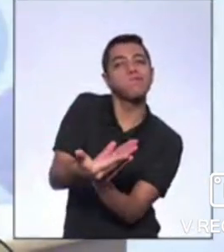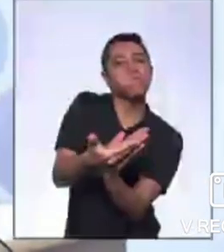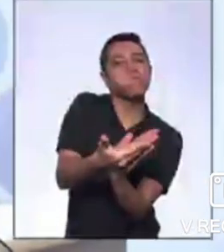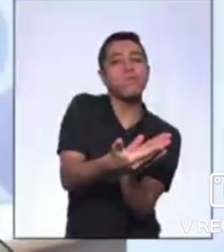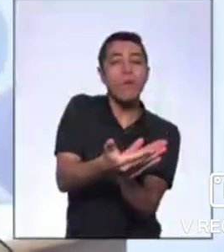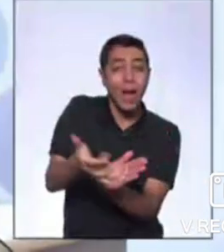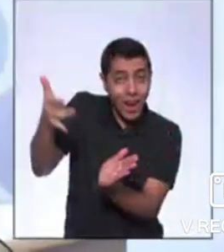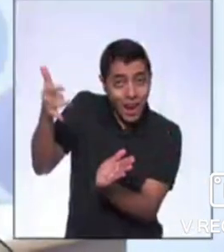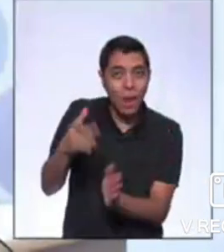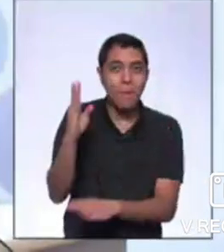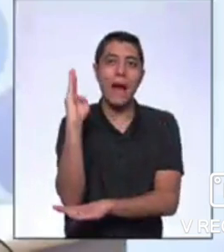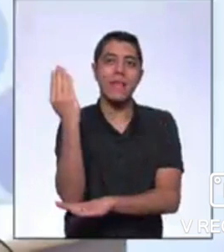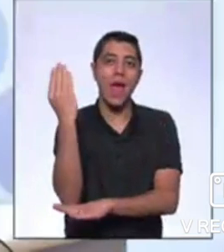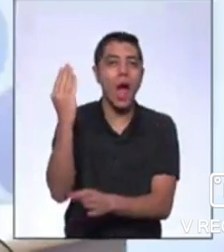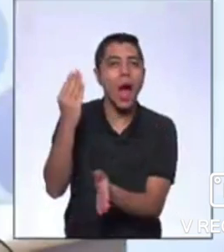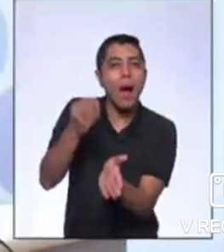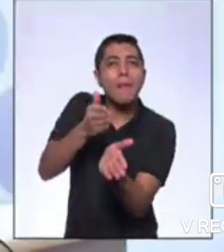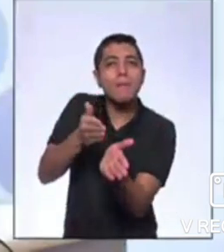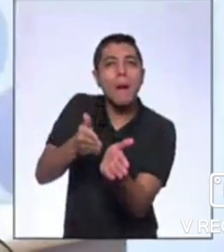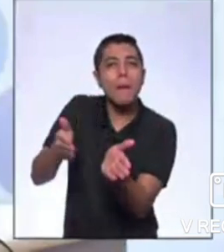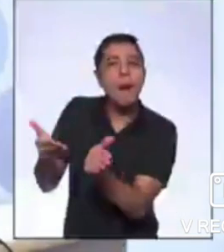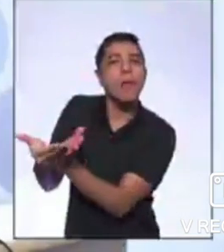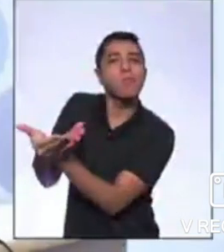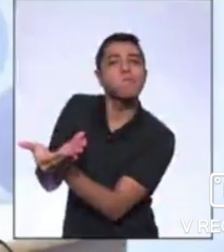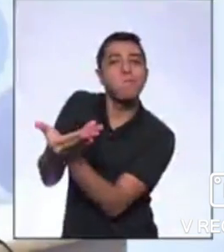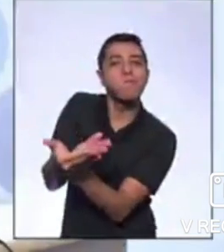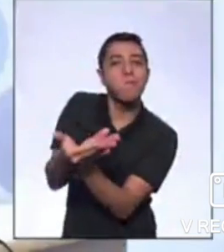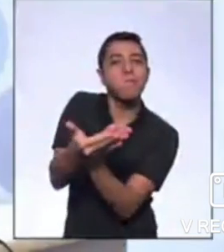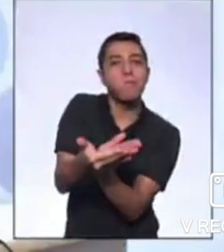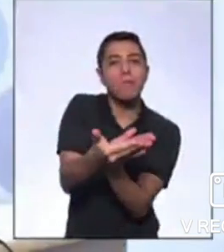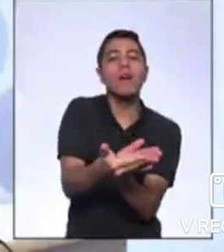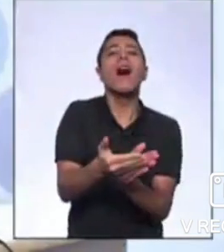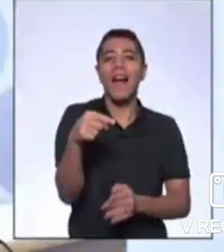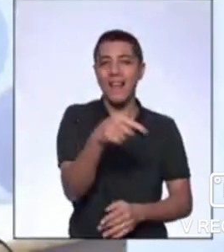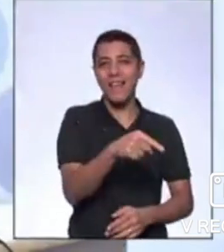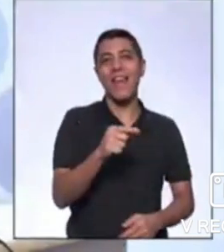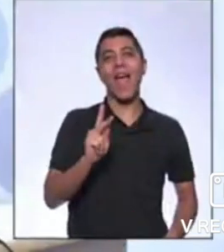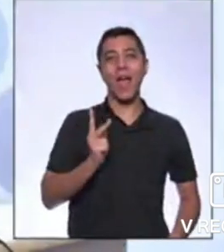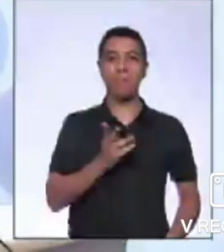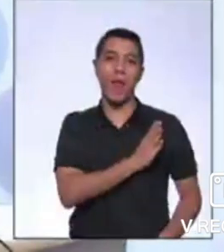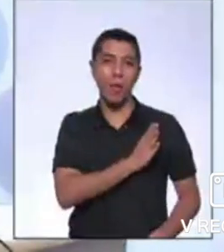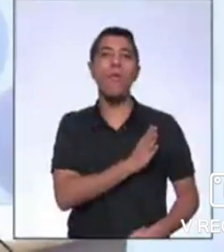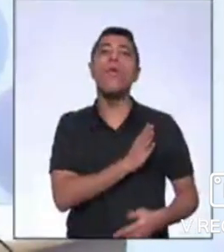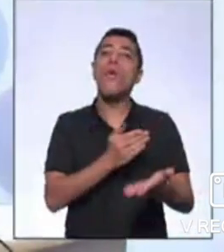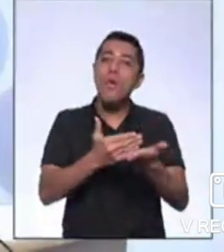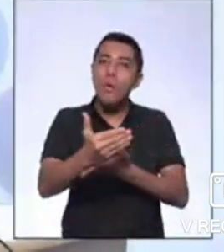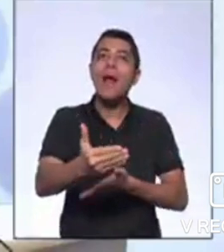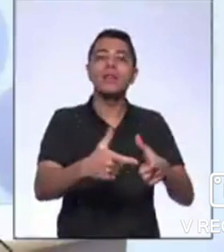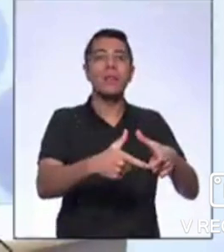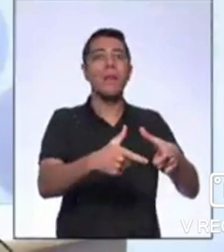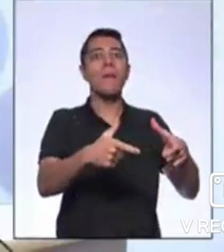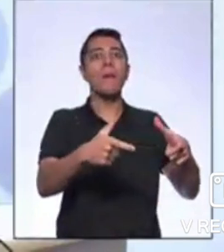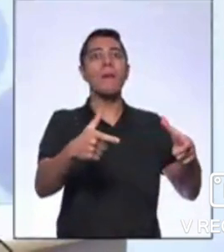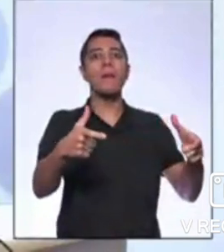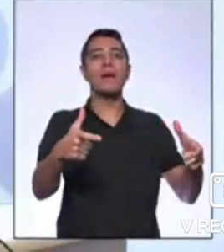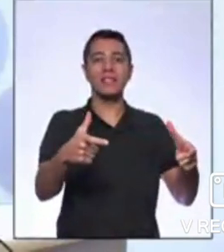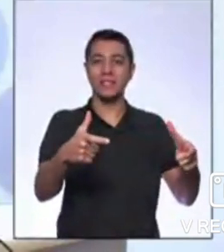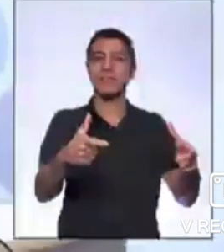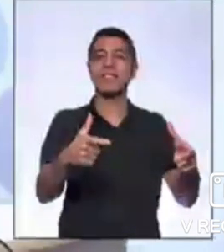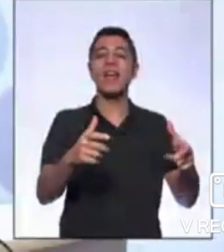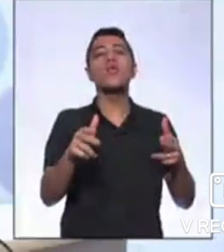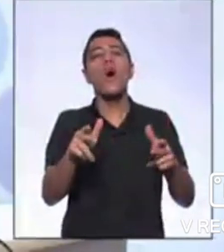é quando os hebreus vão começar a ter cara de civilização, a exemplo dos babilônios e dos egípcios, é nessa